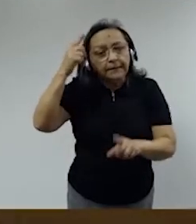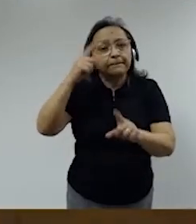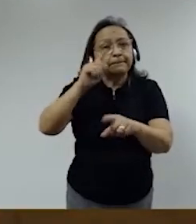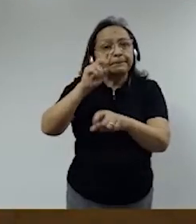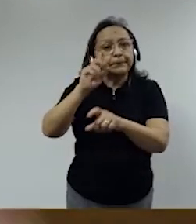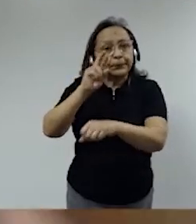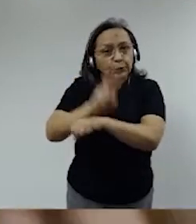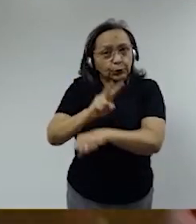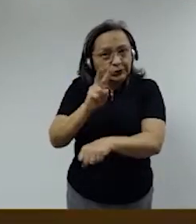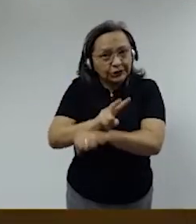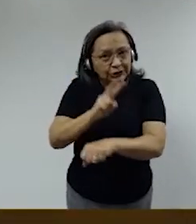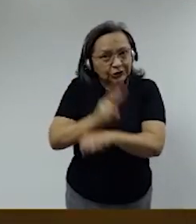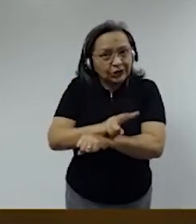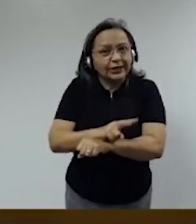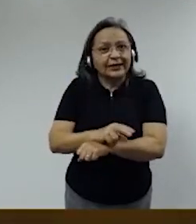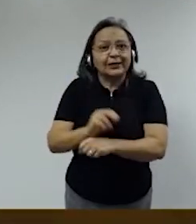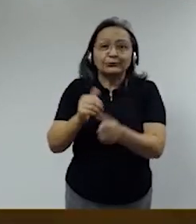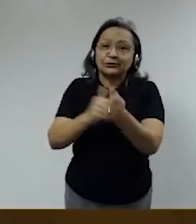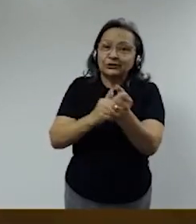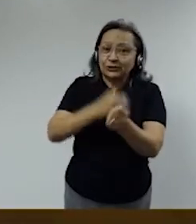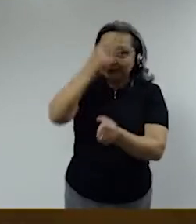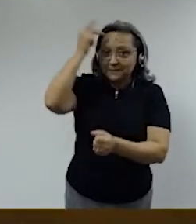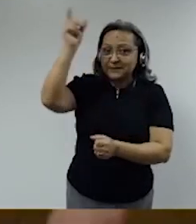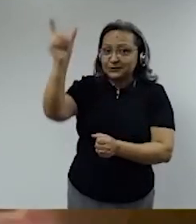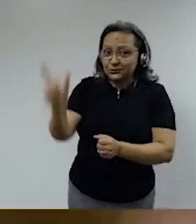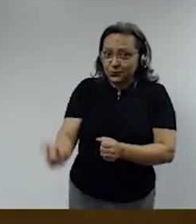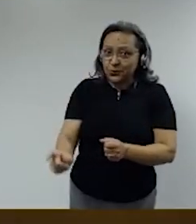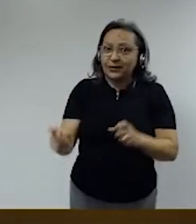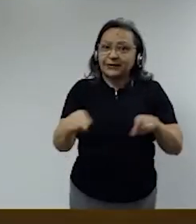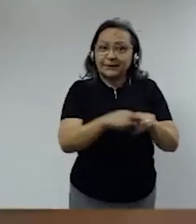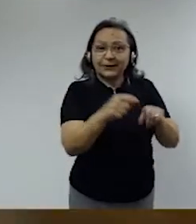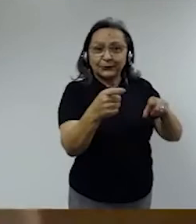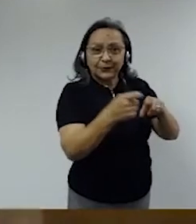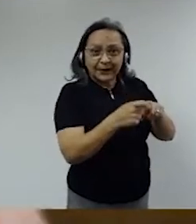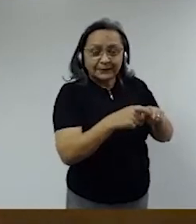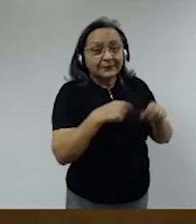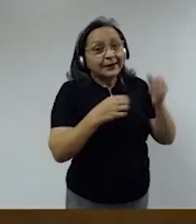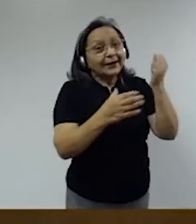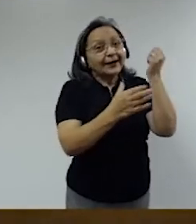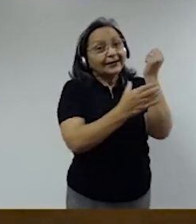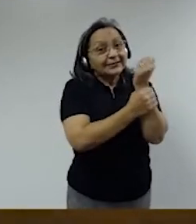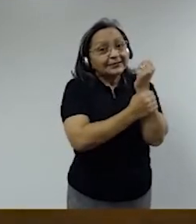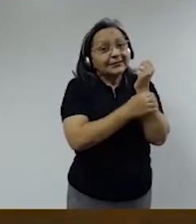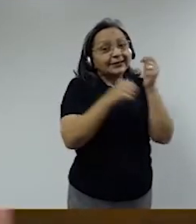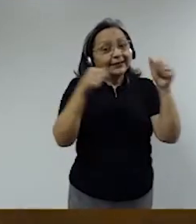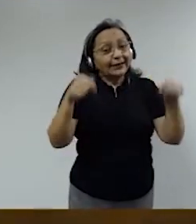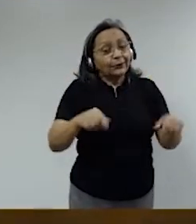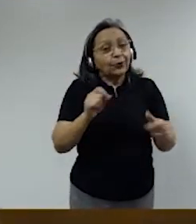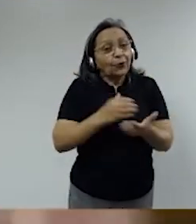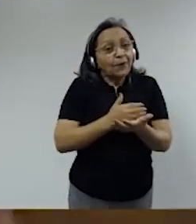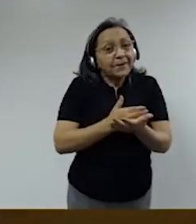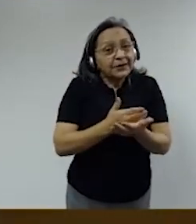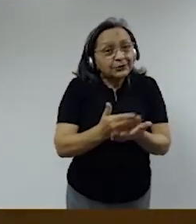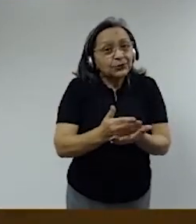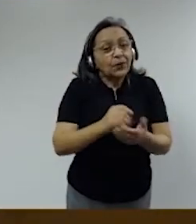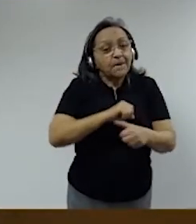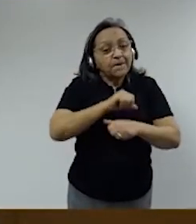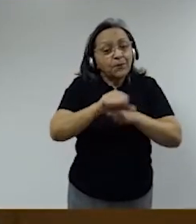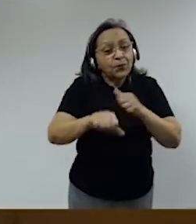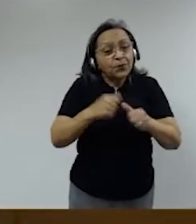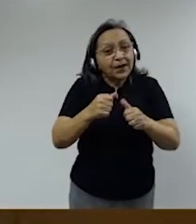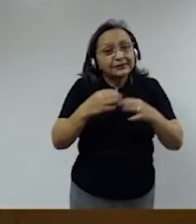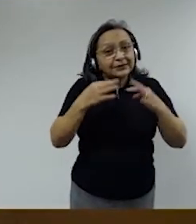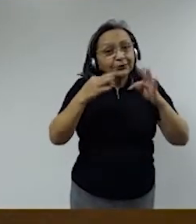do paciente, a gente precisa garantir que esse futuro que já foi iniciado, né, essas mudanças que os